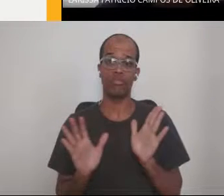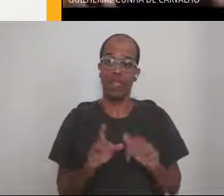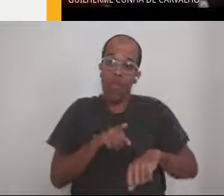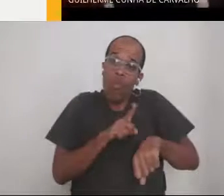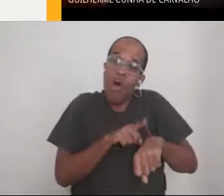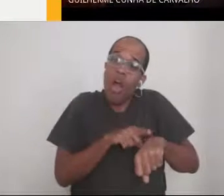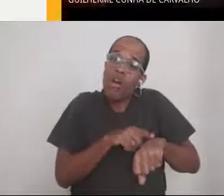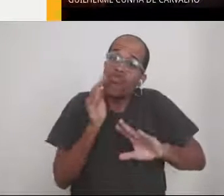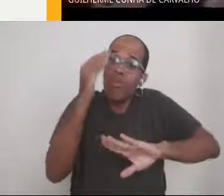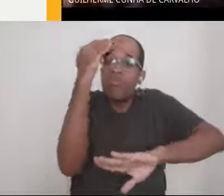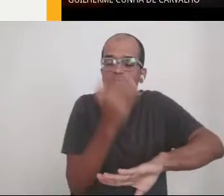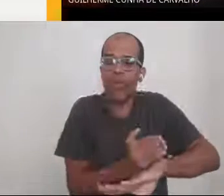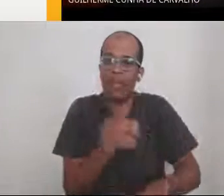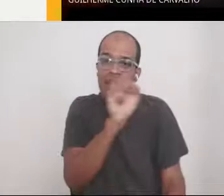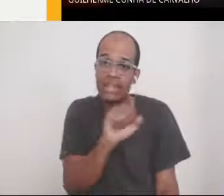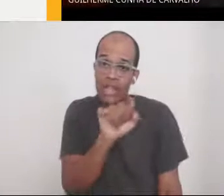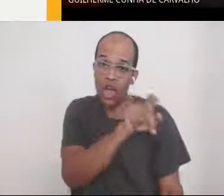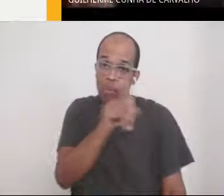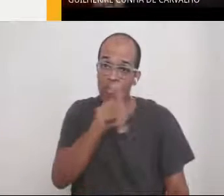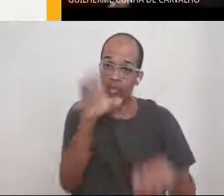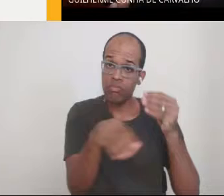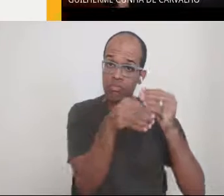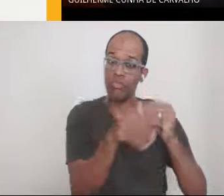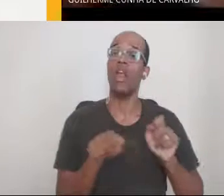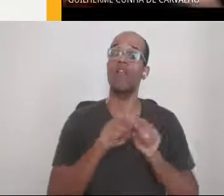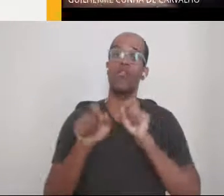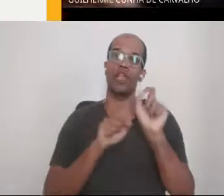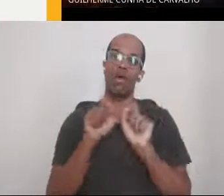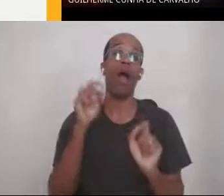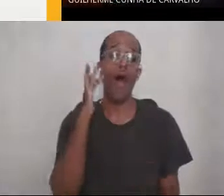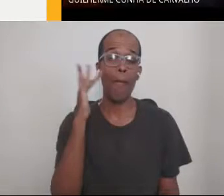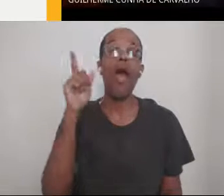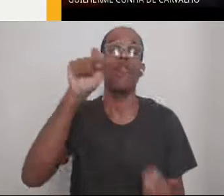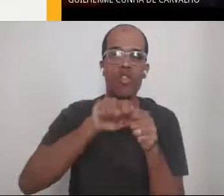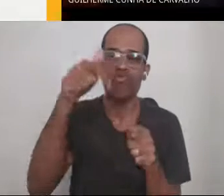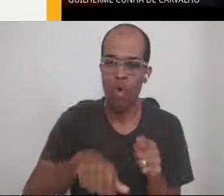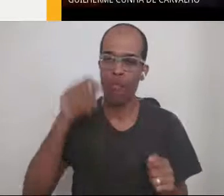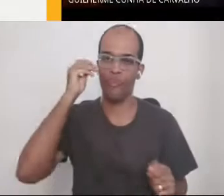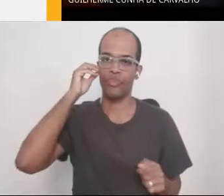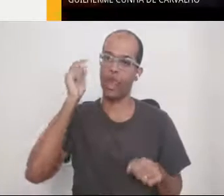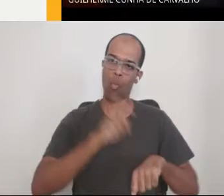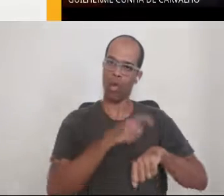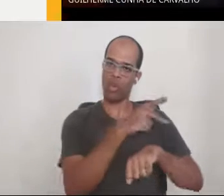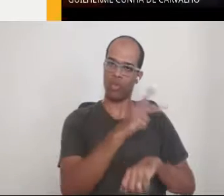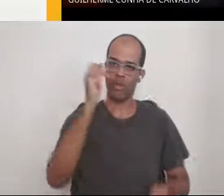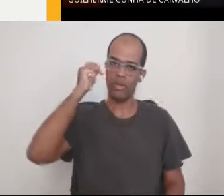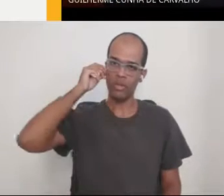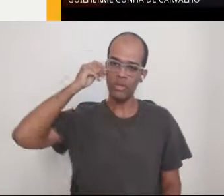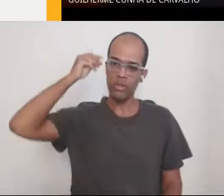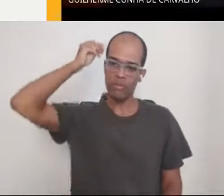era aquele. Se o professor incluir alguma coisa, ele vai fazer o quê? No outro dia de manhã, que é o horário dele,